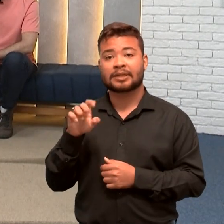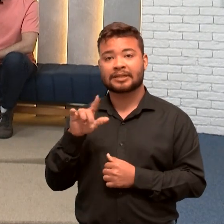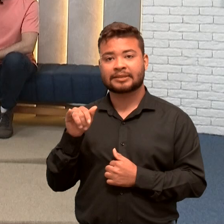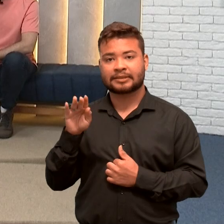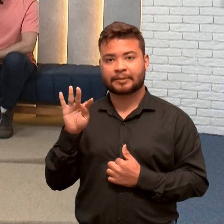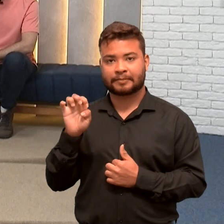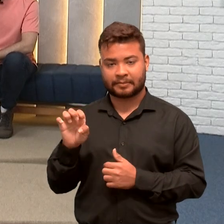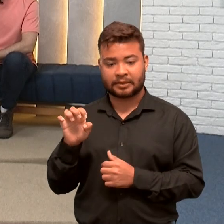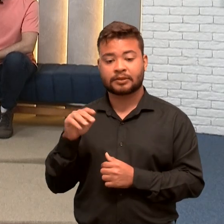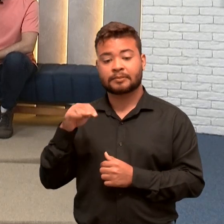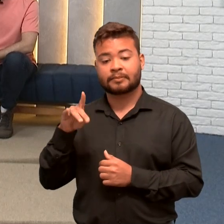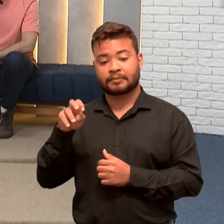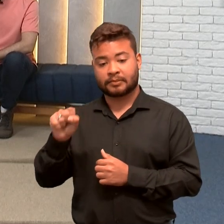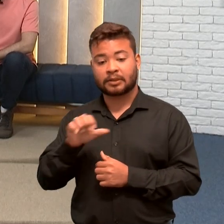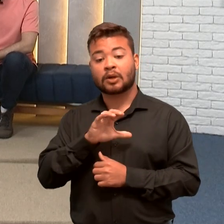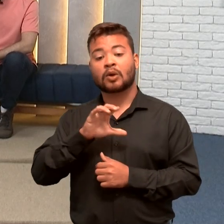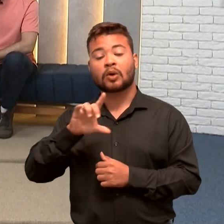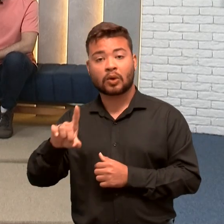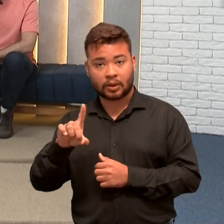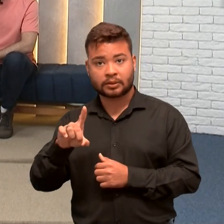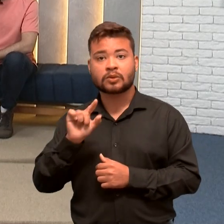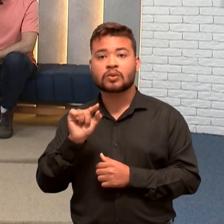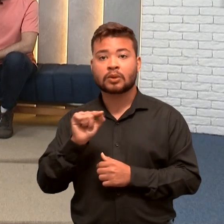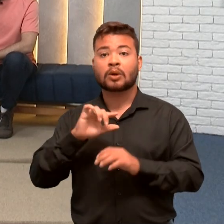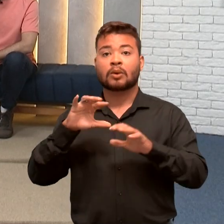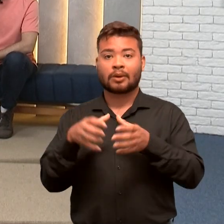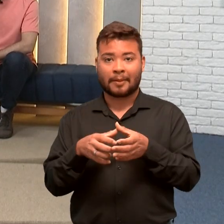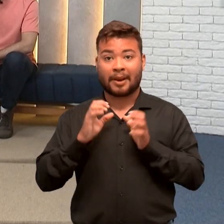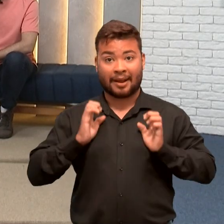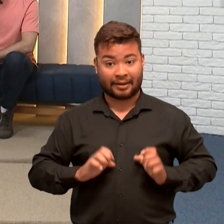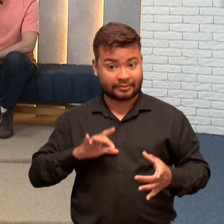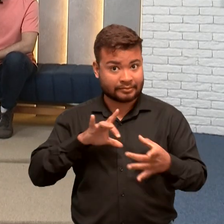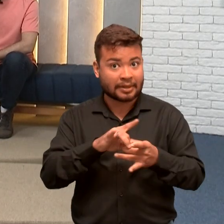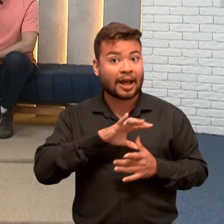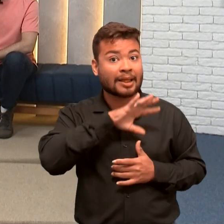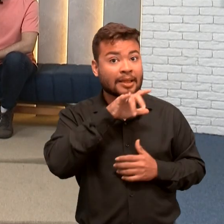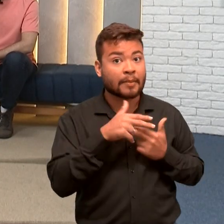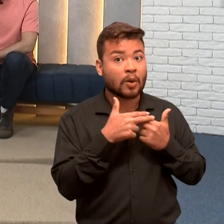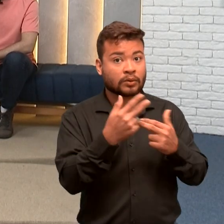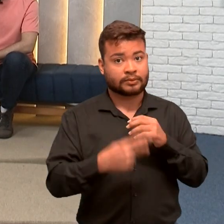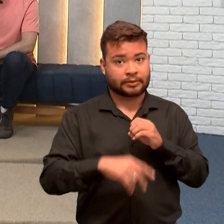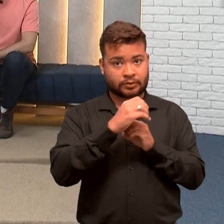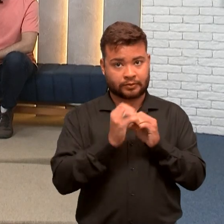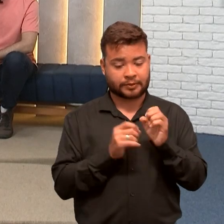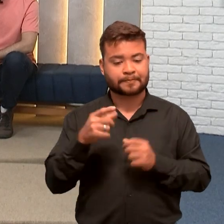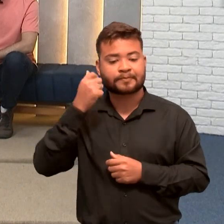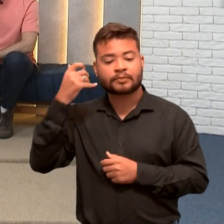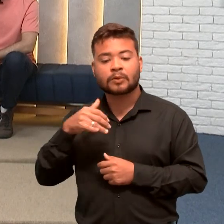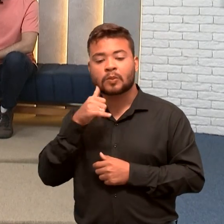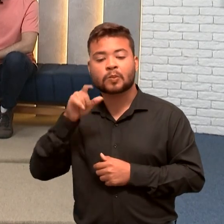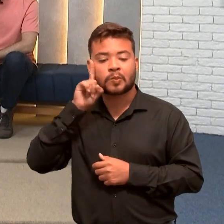Elizabeth Mendes, coordenadora do Comitê de Ética do Uso de Animais da UFG. Ela se descreve como uma mulher morena clara, de